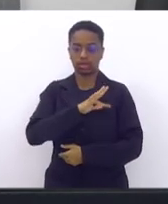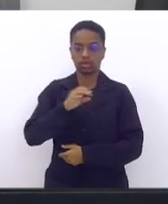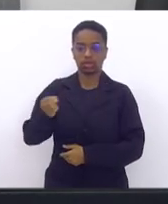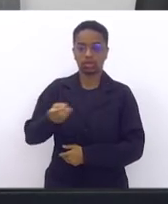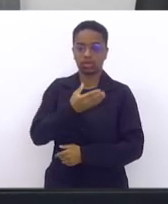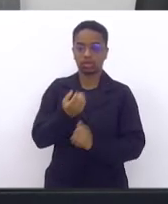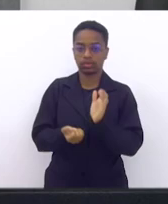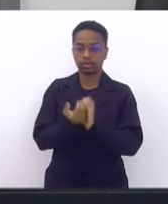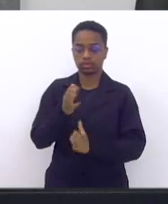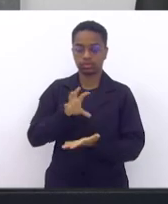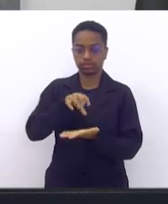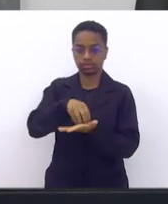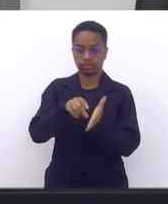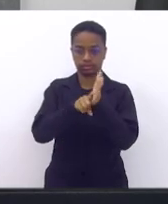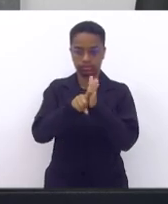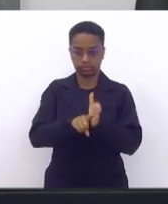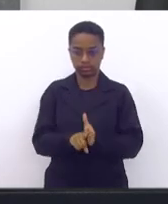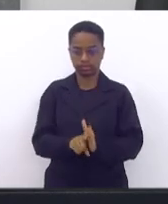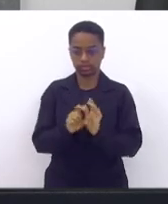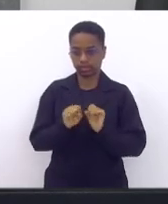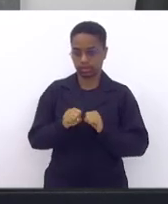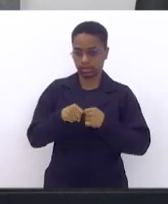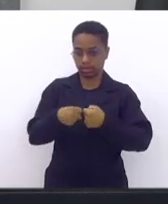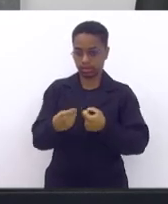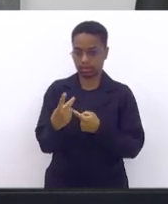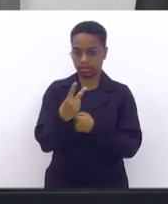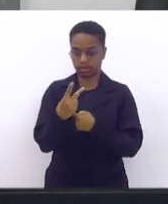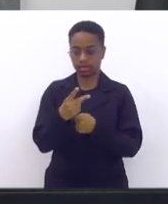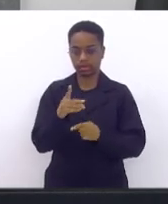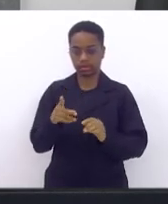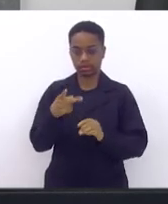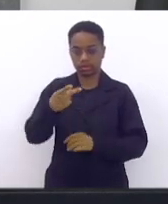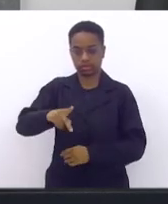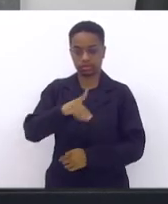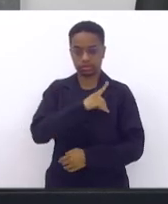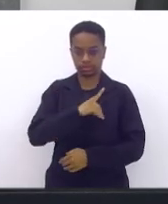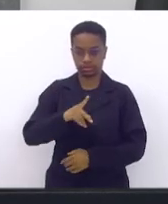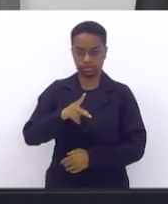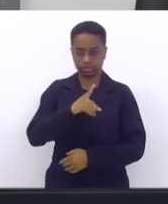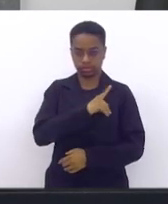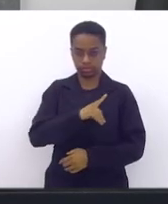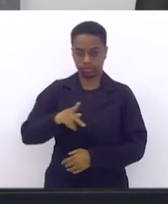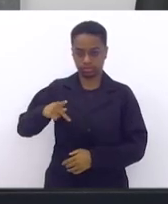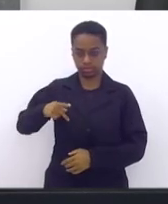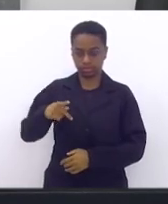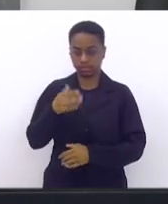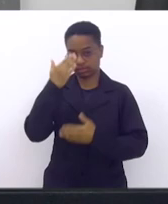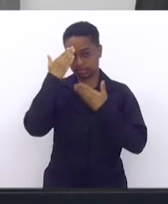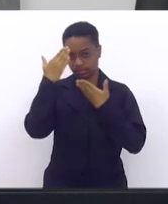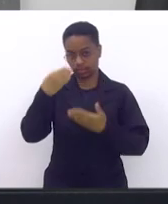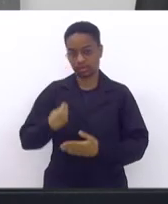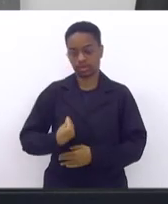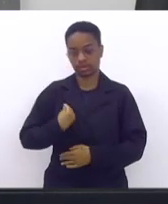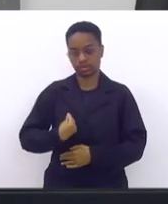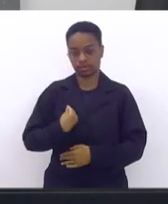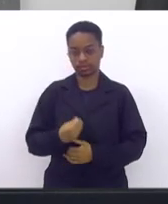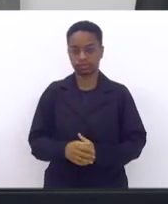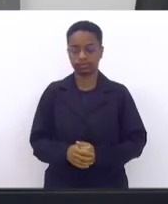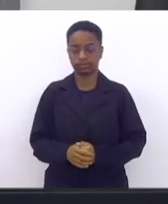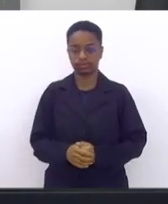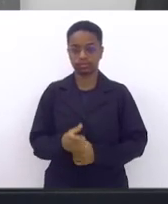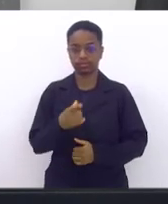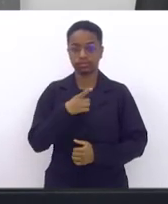de Investigação Defensiva da Defensoria Pública. Muito obrigada pela sua presença.